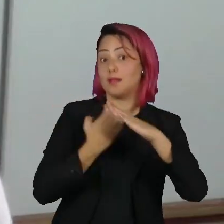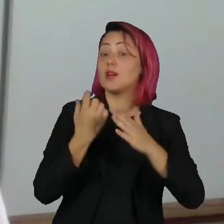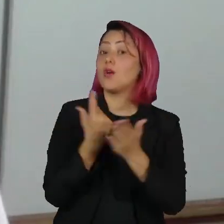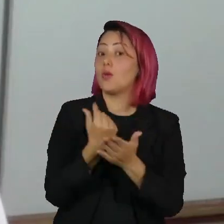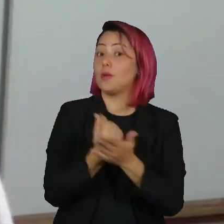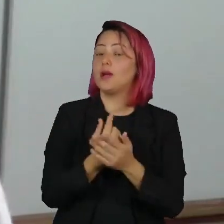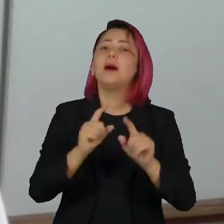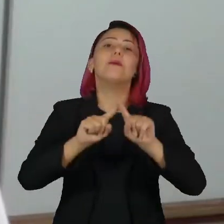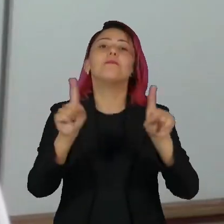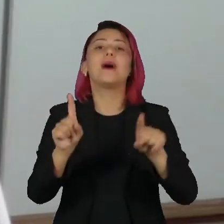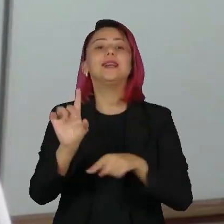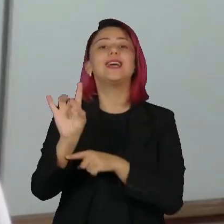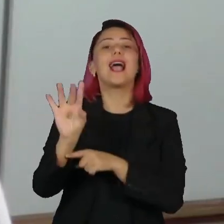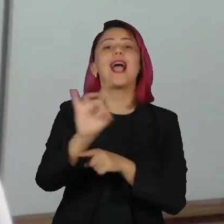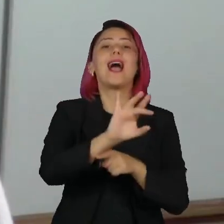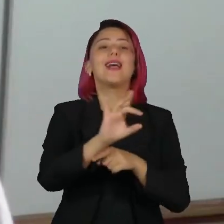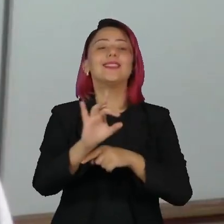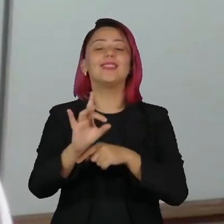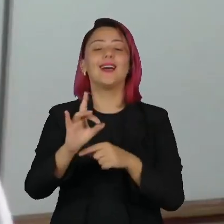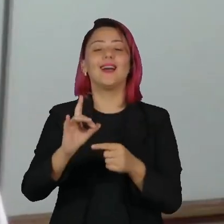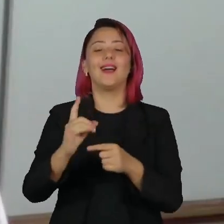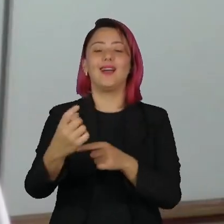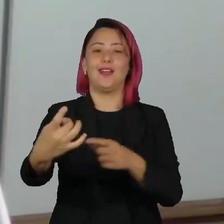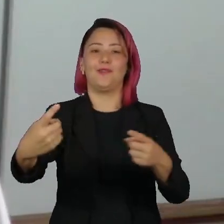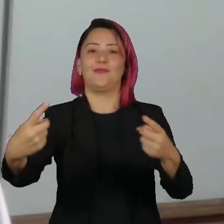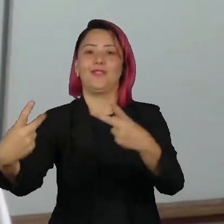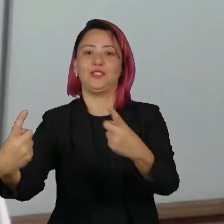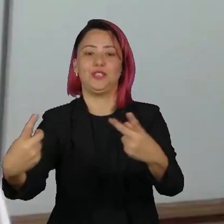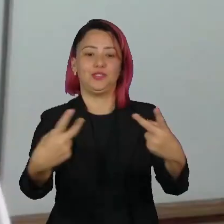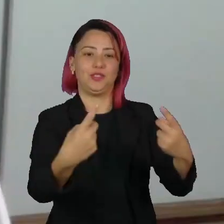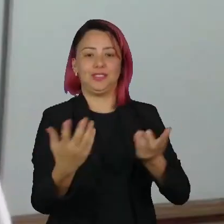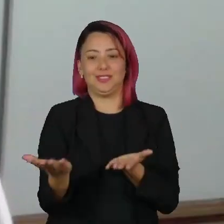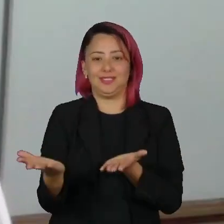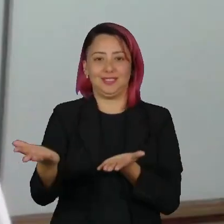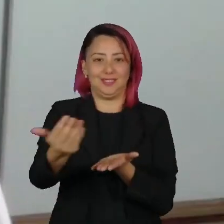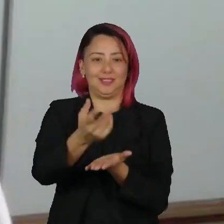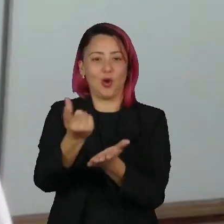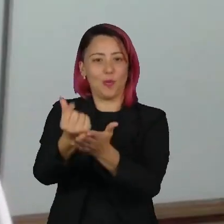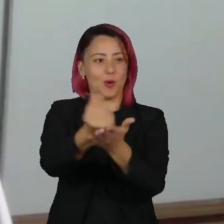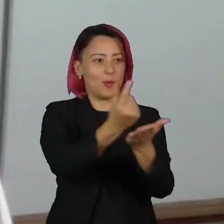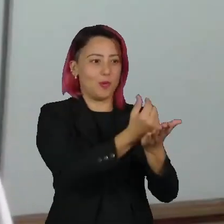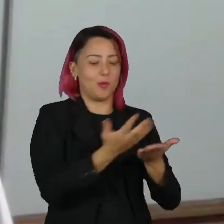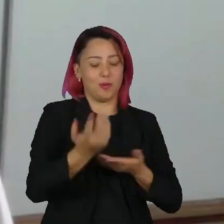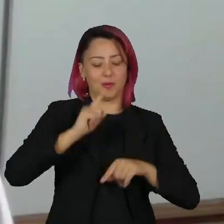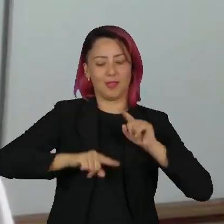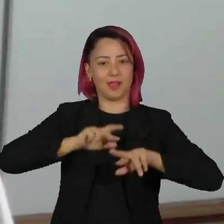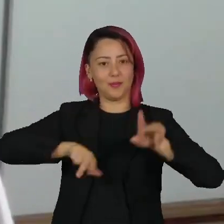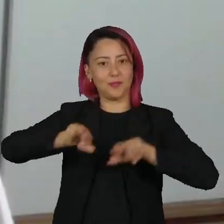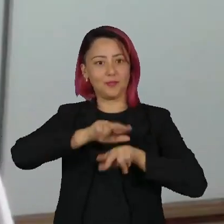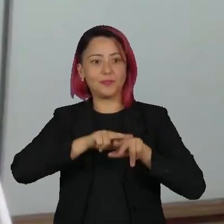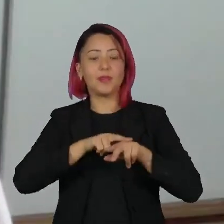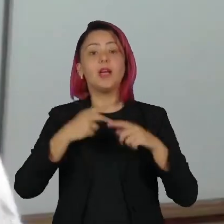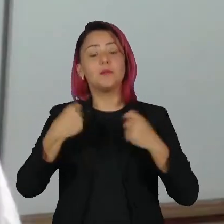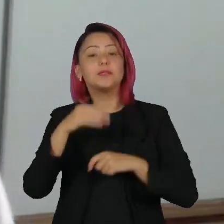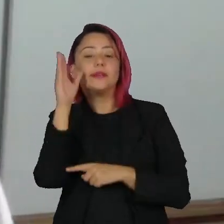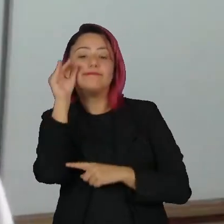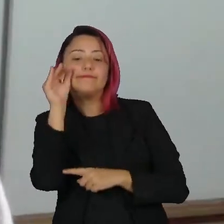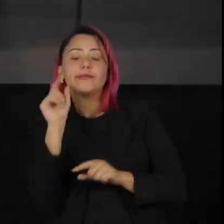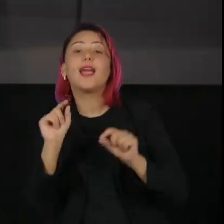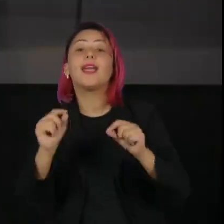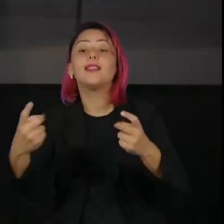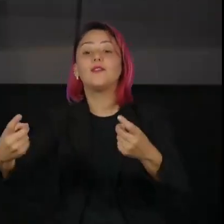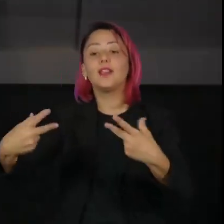têm práticas sustentáveis, no aspecto ambiental, no aspecto econômico e no aspecto